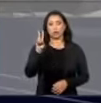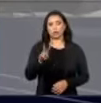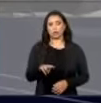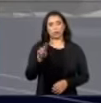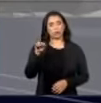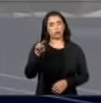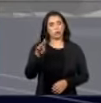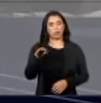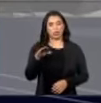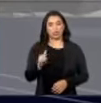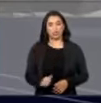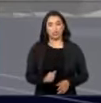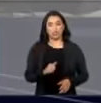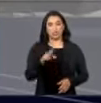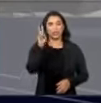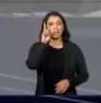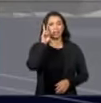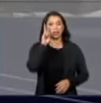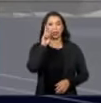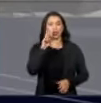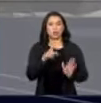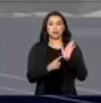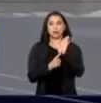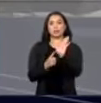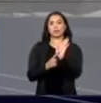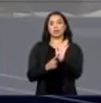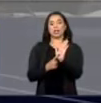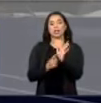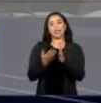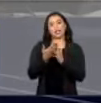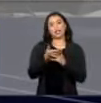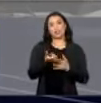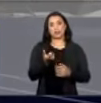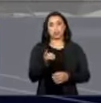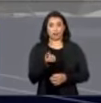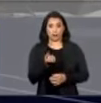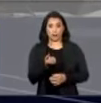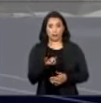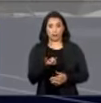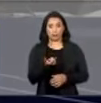qualquer povo ser narrada em moedas, embora as moedas sejam necessárias.